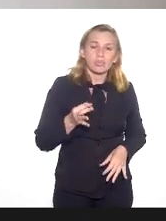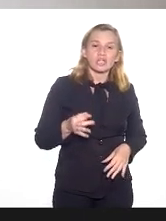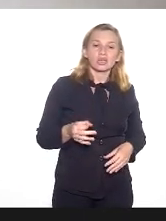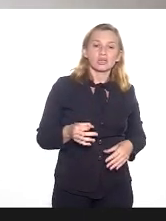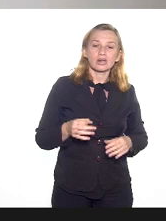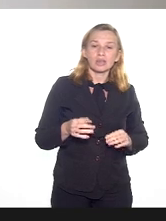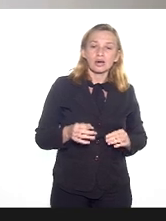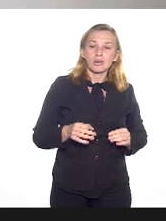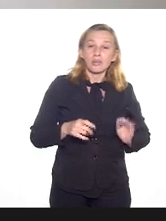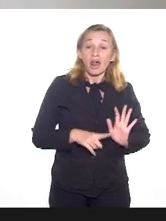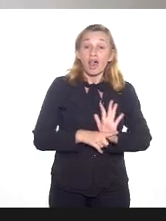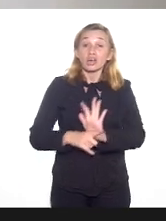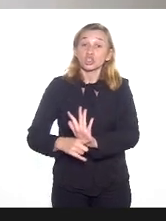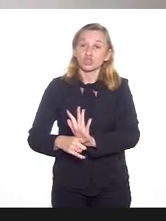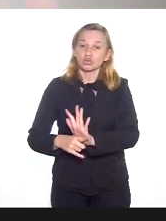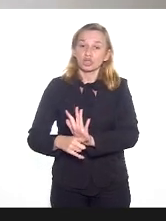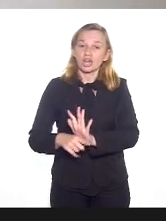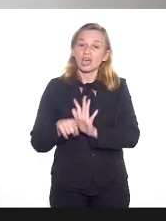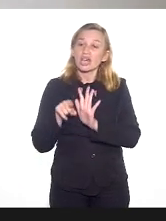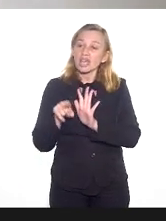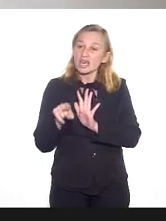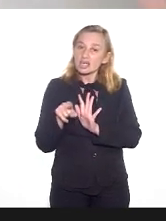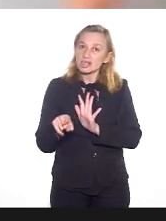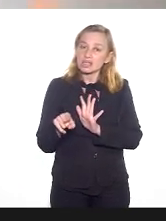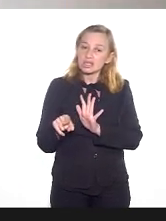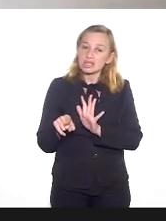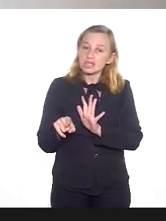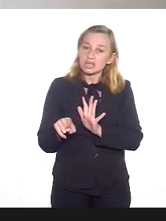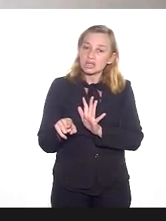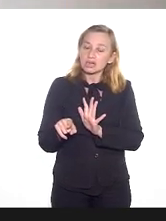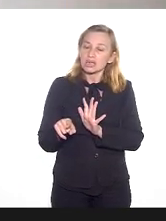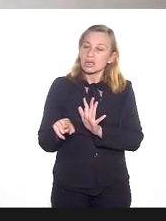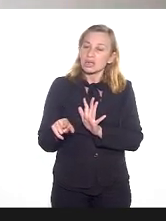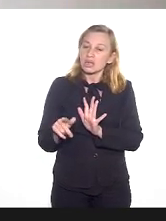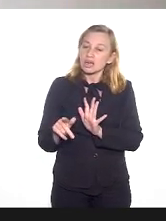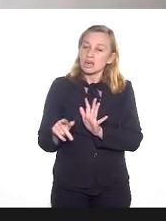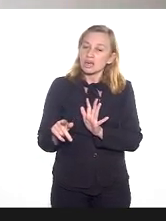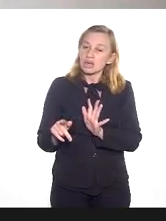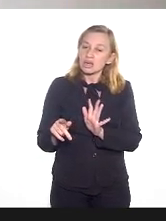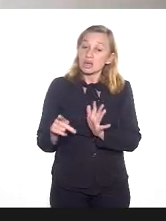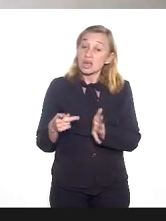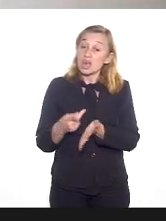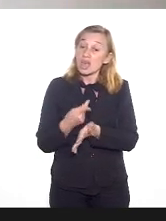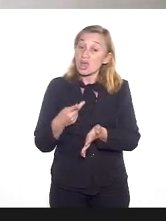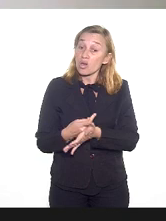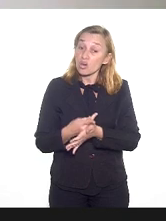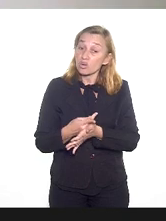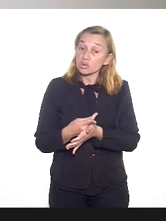para compensar esse passivo pretérito que é fruto